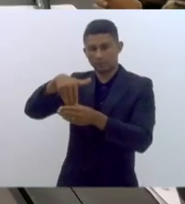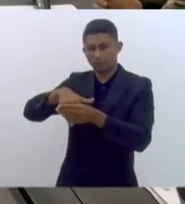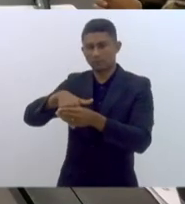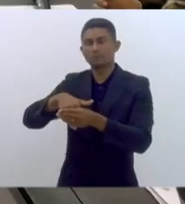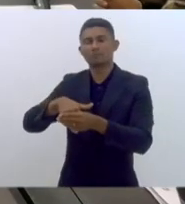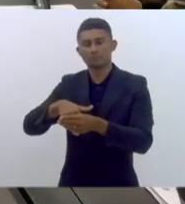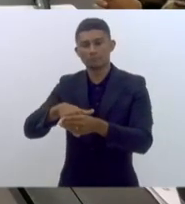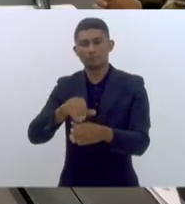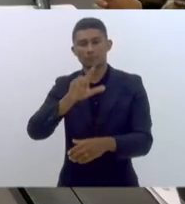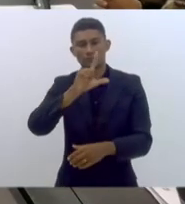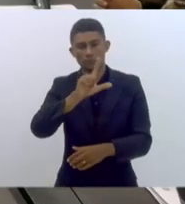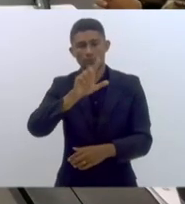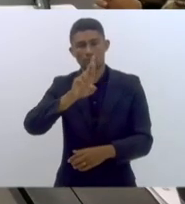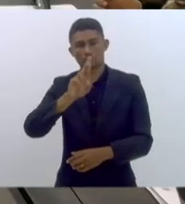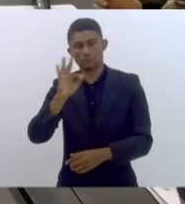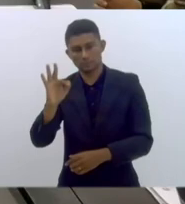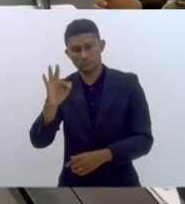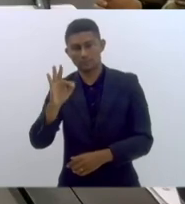a LRF.